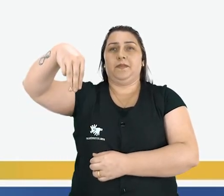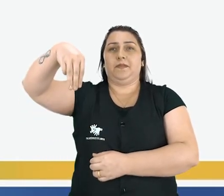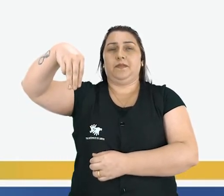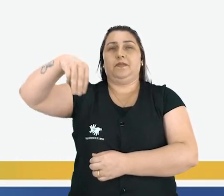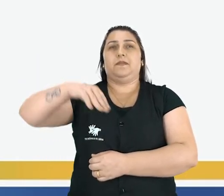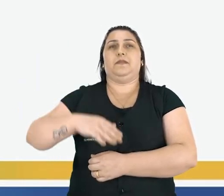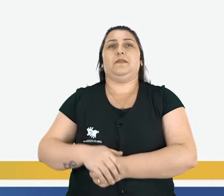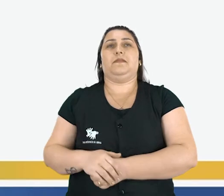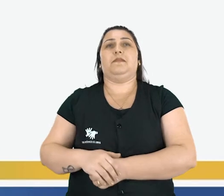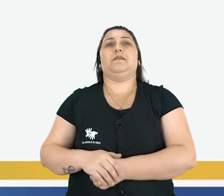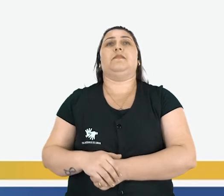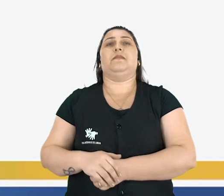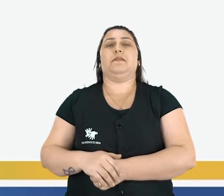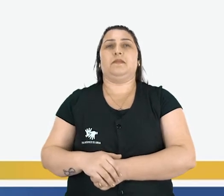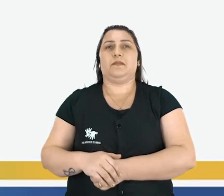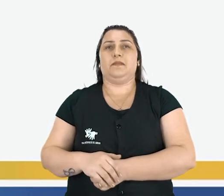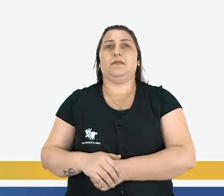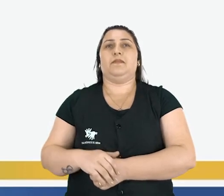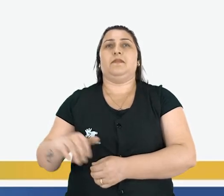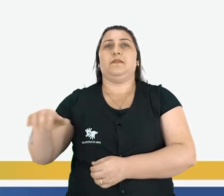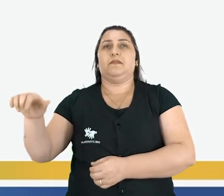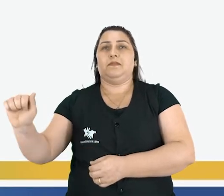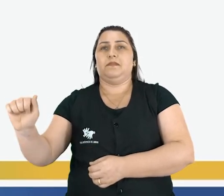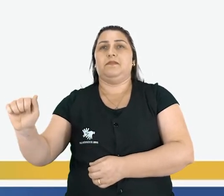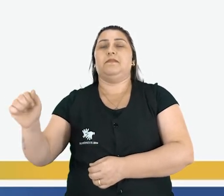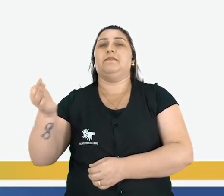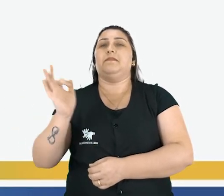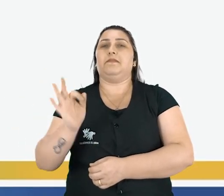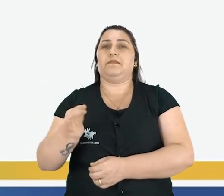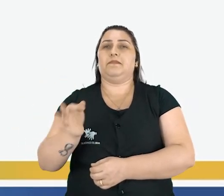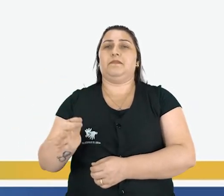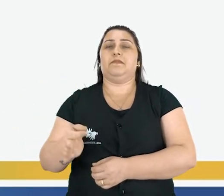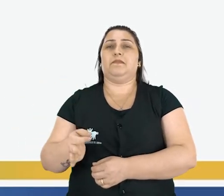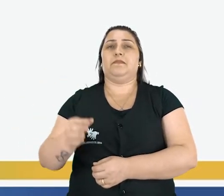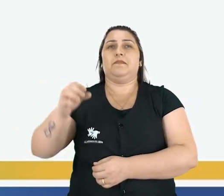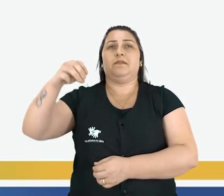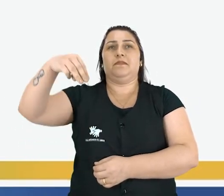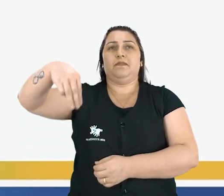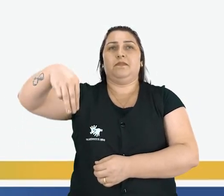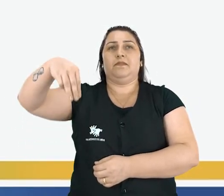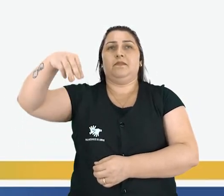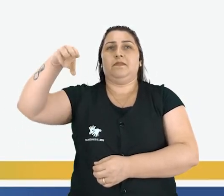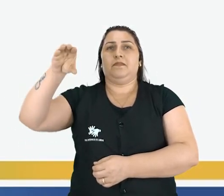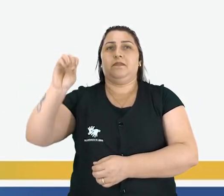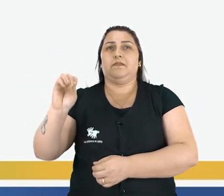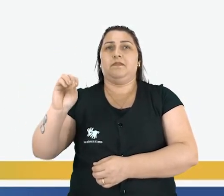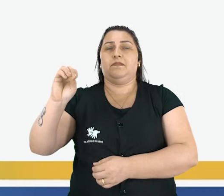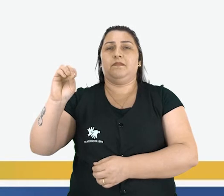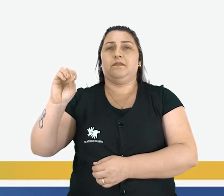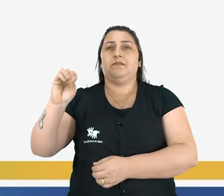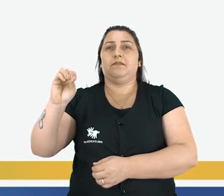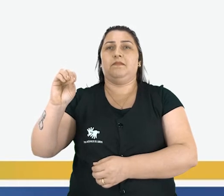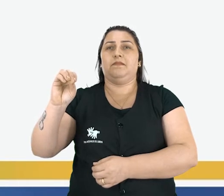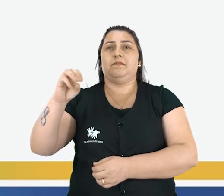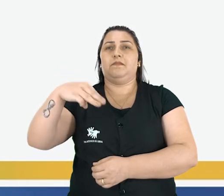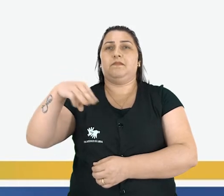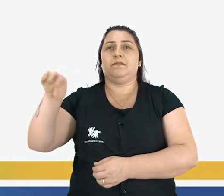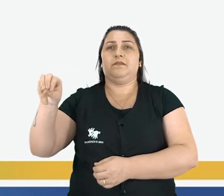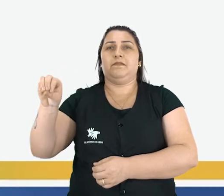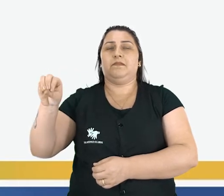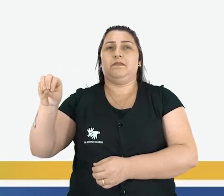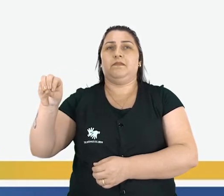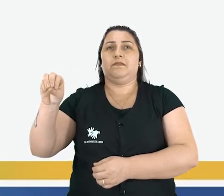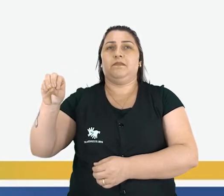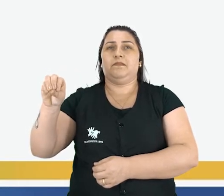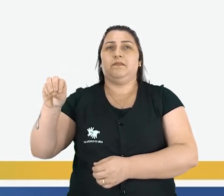letra m m e termina com a letra lá então tem aí a letra m a letra ó que forma o som